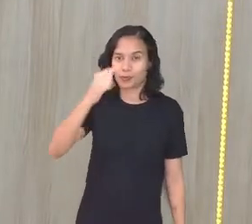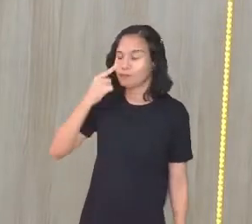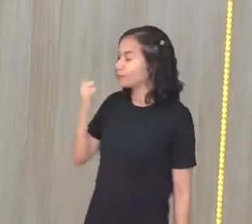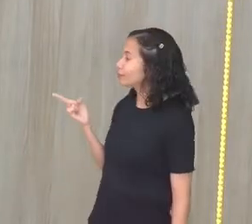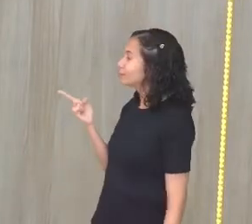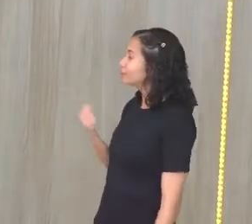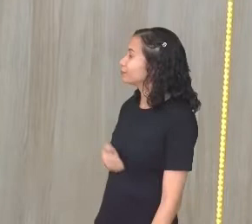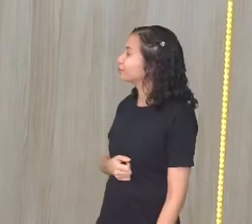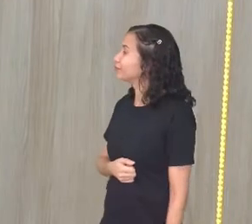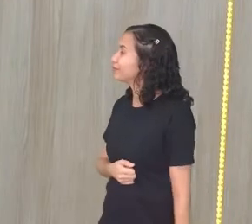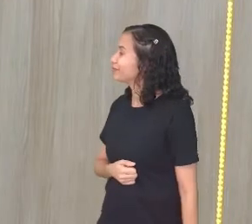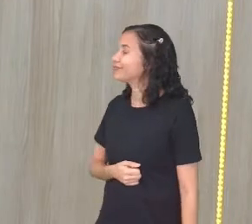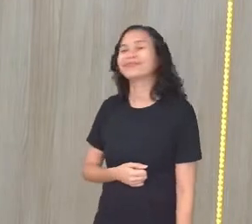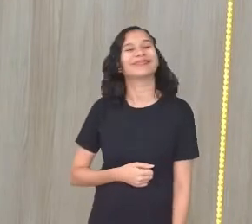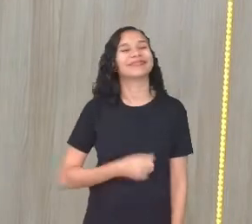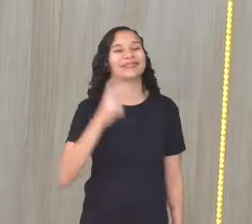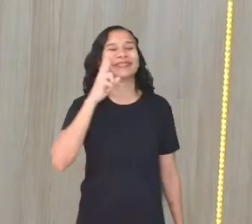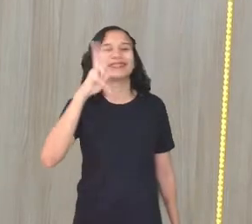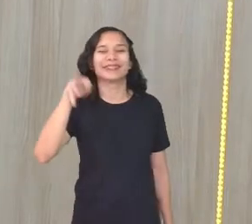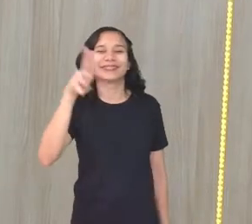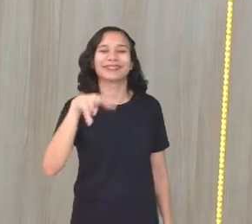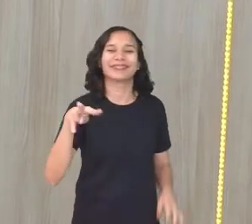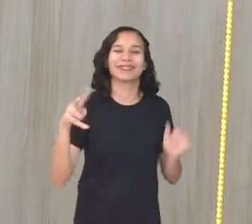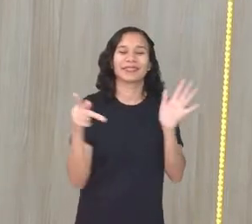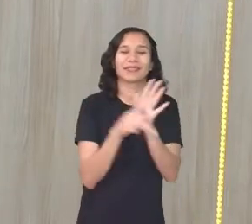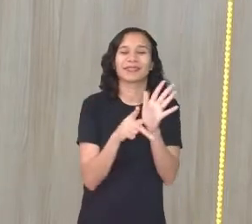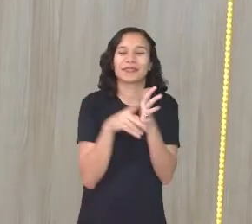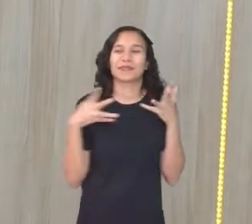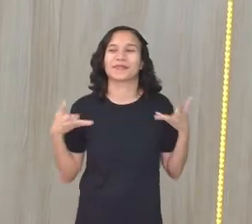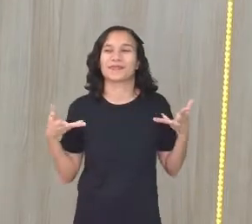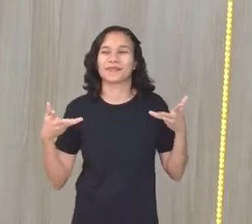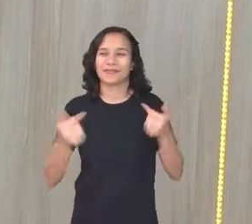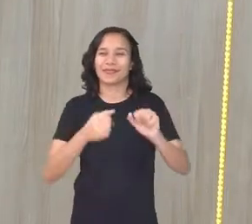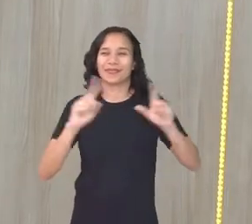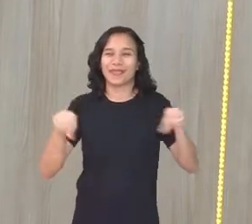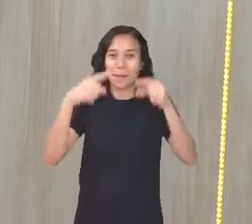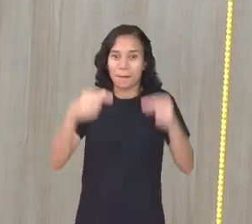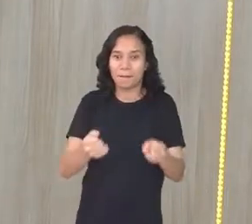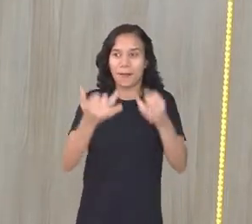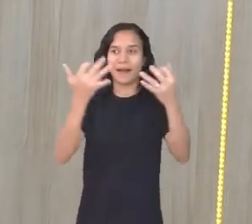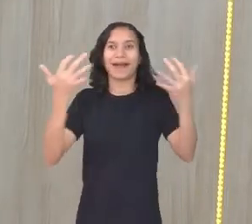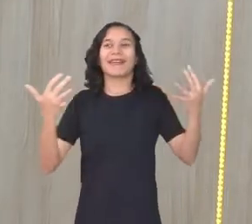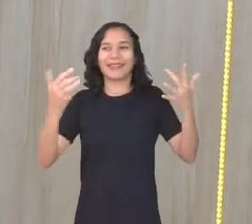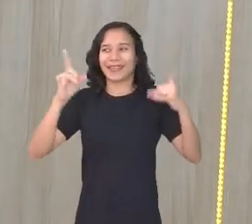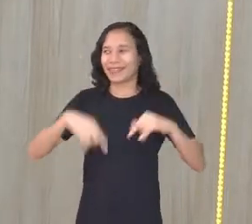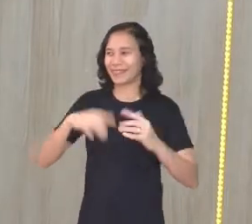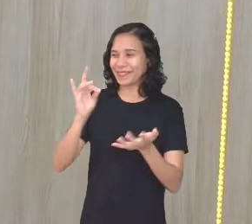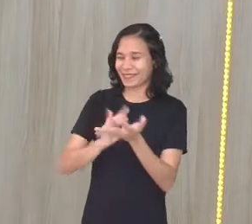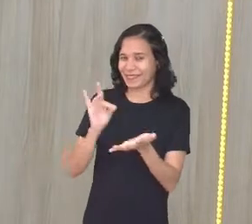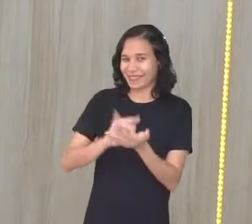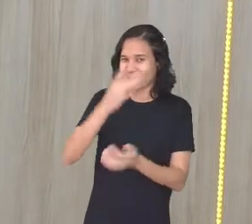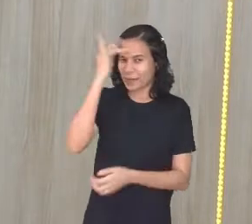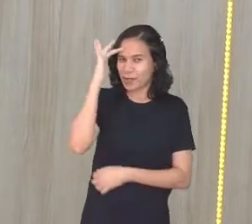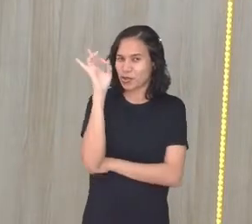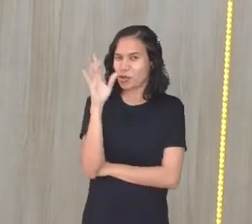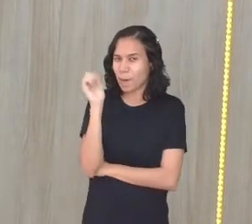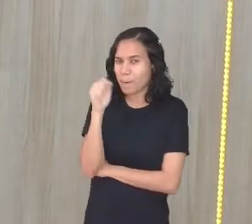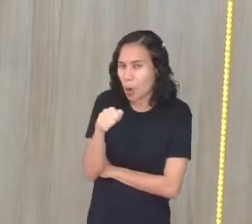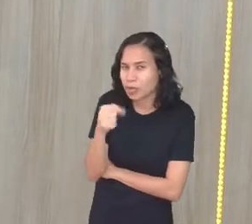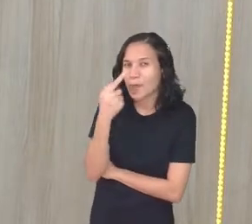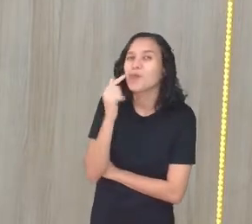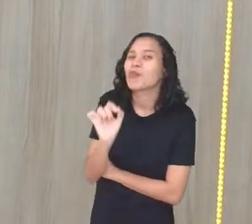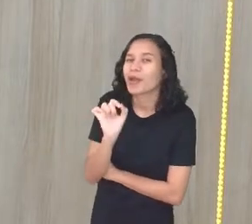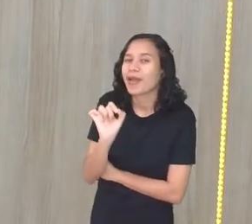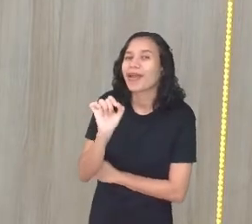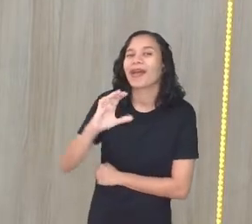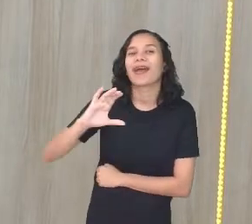1. Olha só que mágica, não é mesmo? Mágica essa só é possível porque é Cleiton,